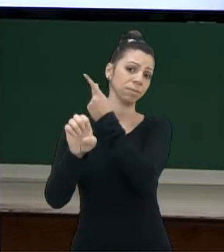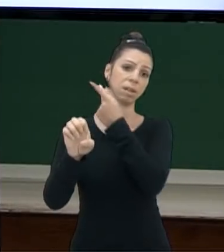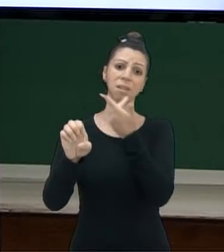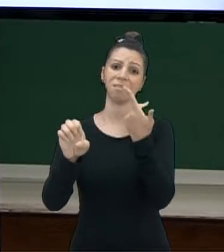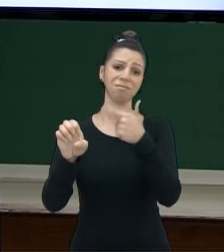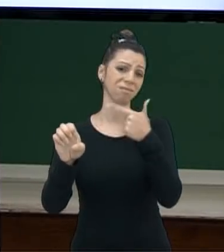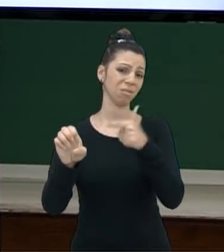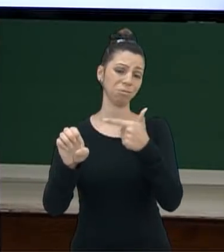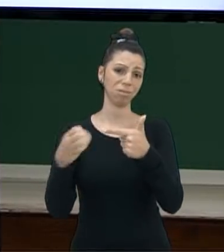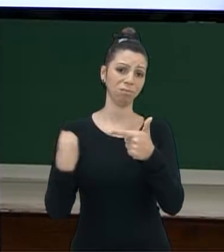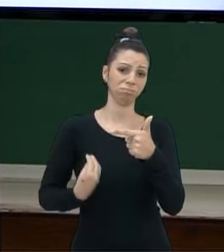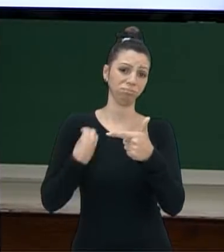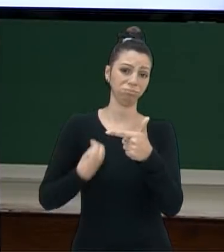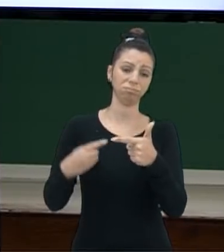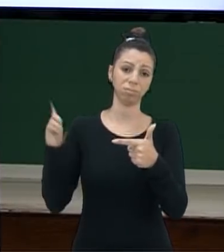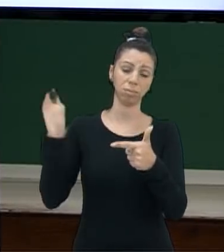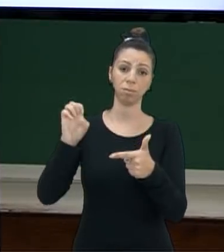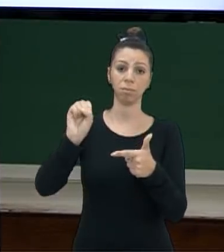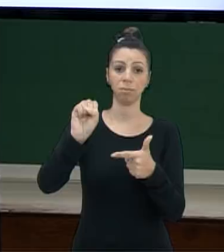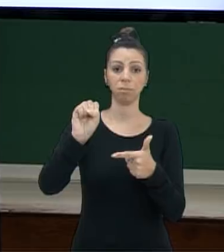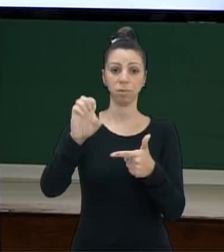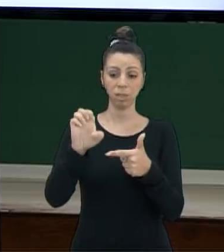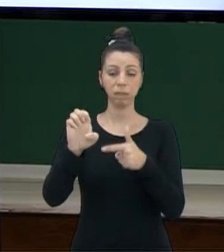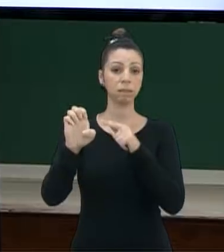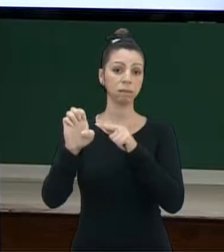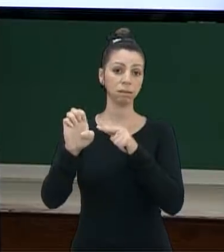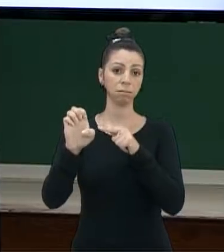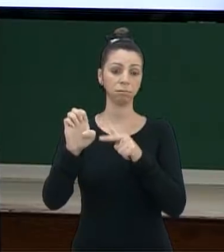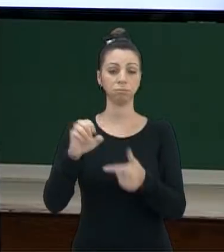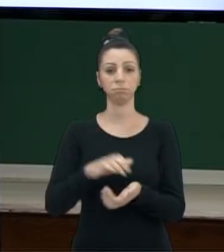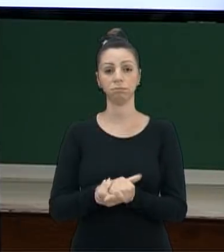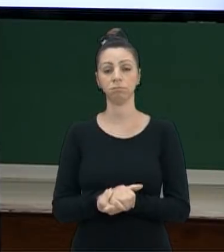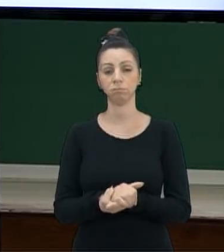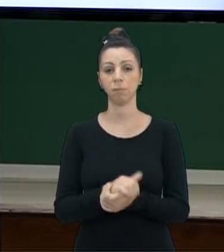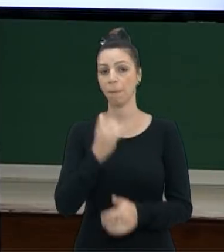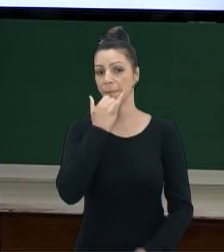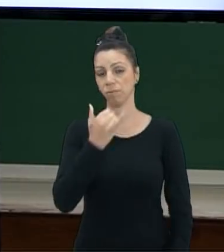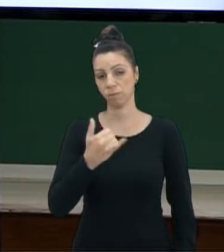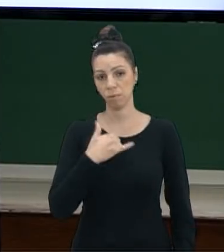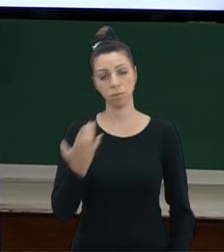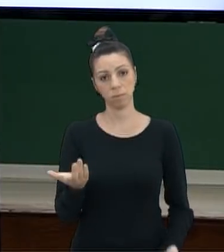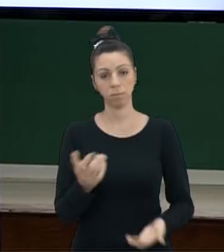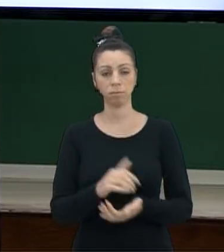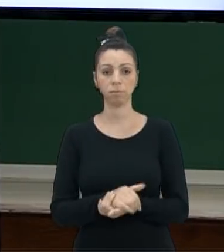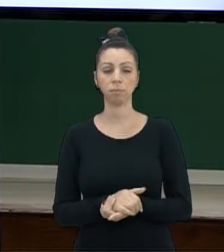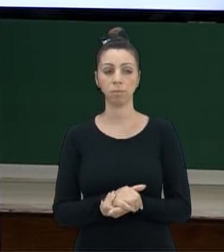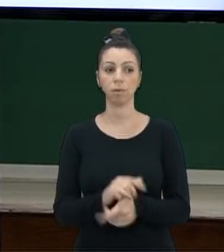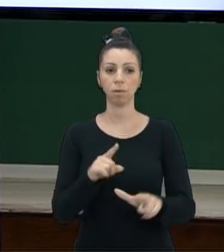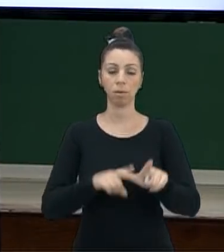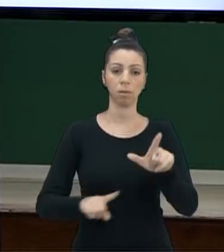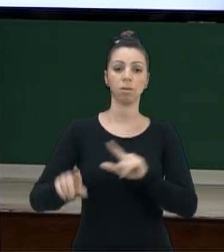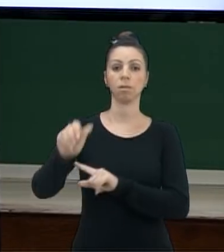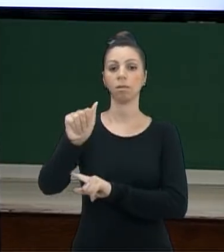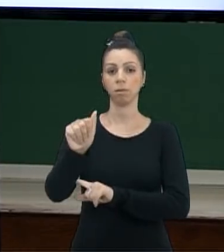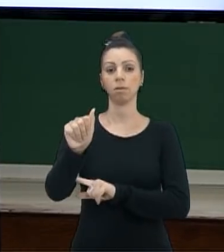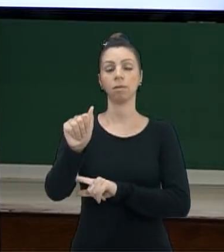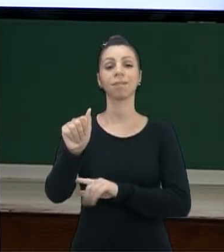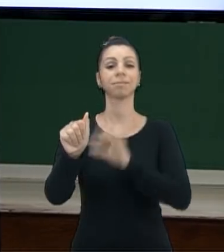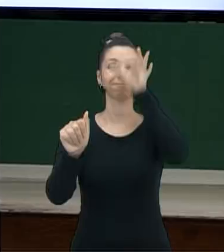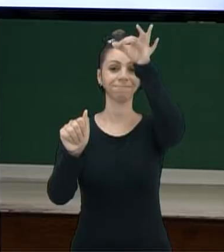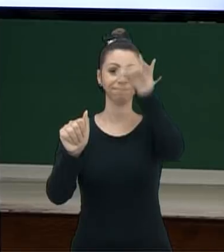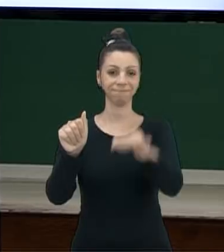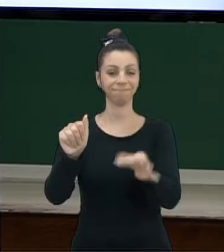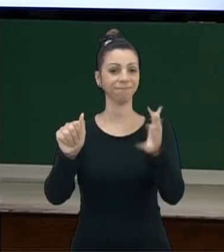existe essa forma, se pedir desculpas, não é mesmo? Então, qual é a letra correta? Letra A, queria